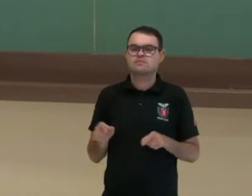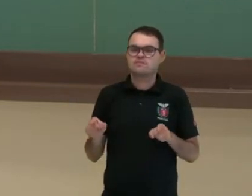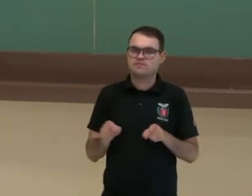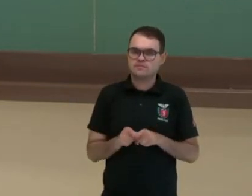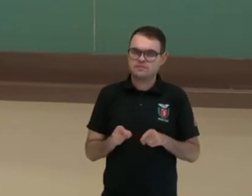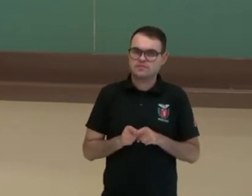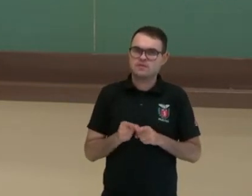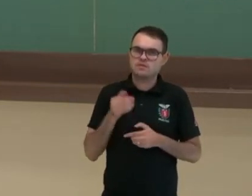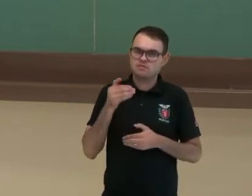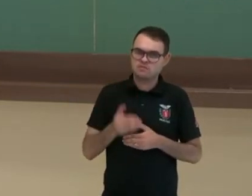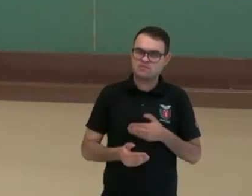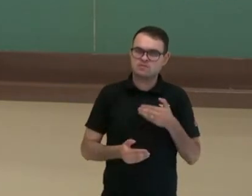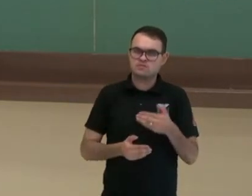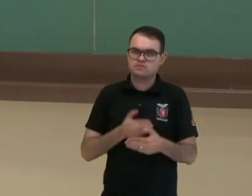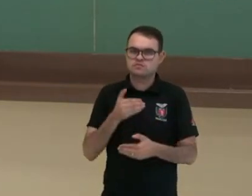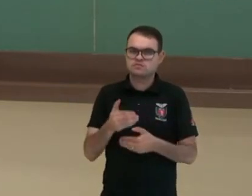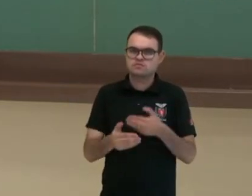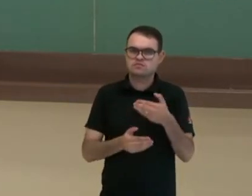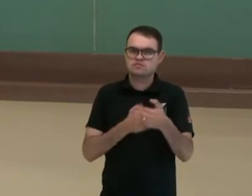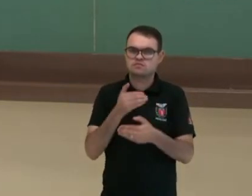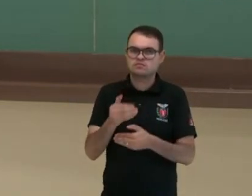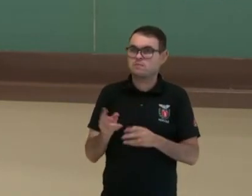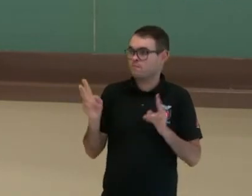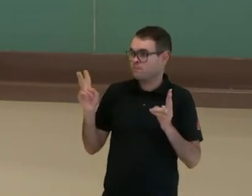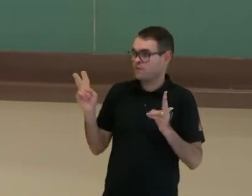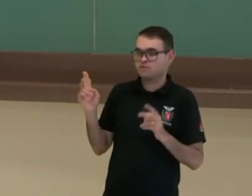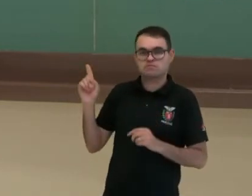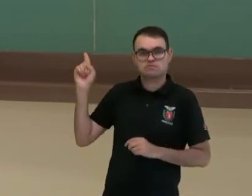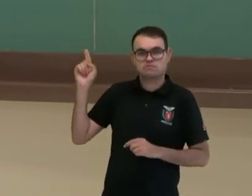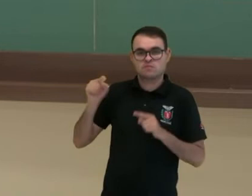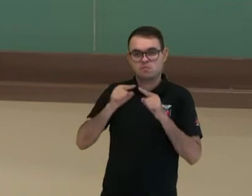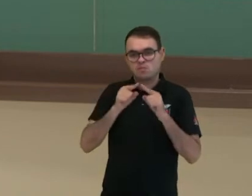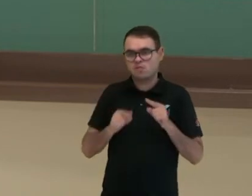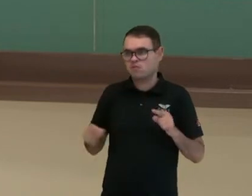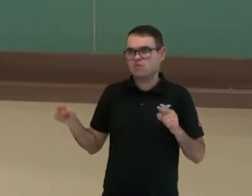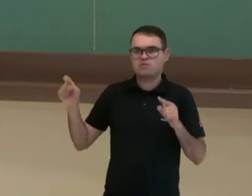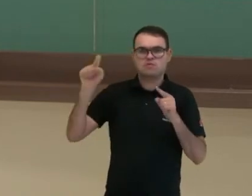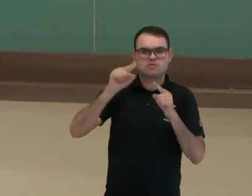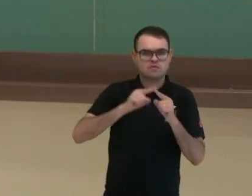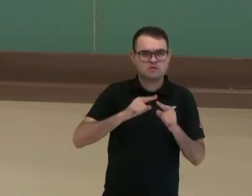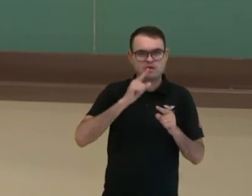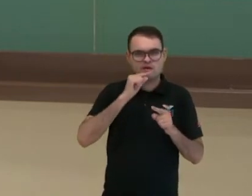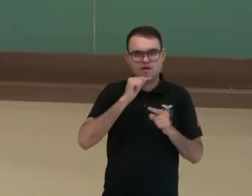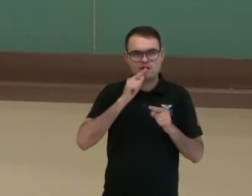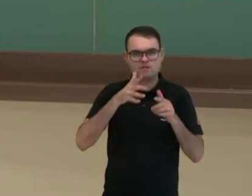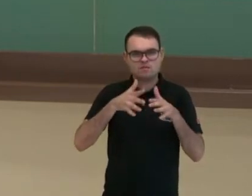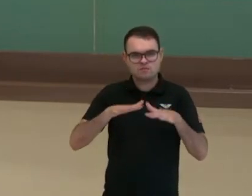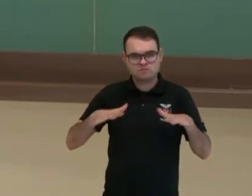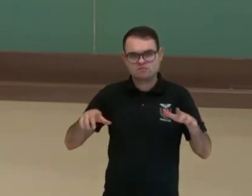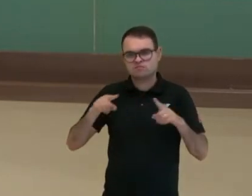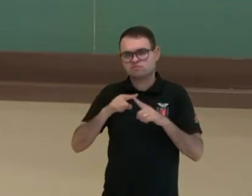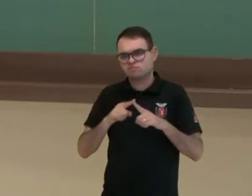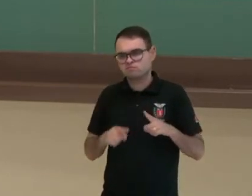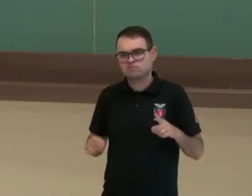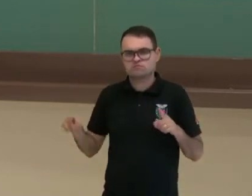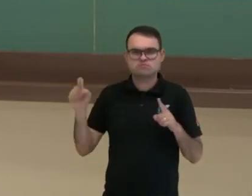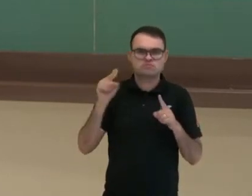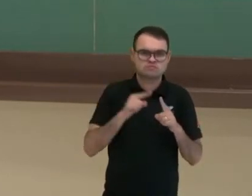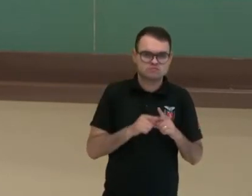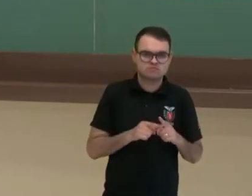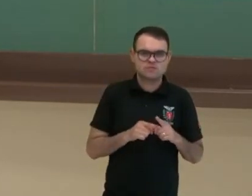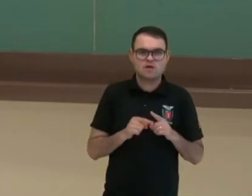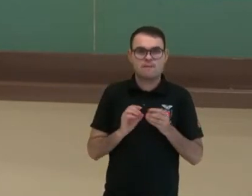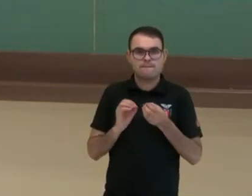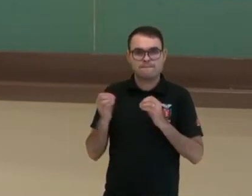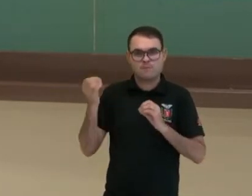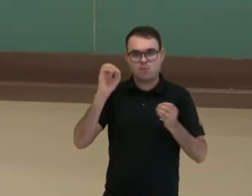de condensação e de precipitação. 3 momentos que essa água vai passando por estados físicos diferentes. As